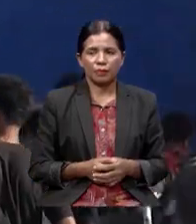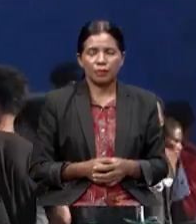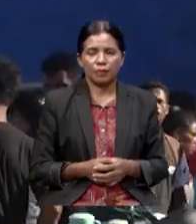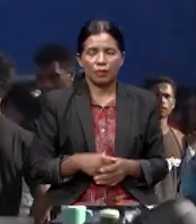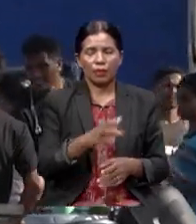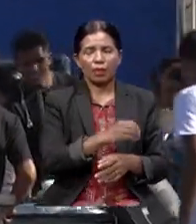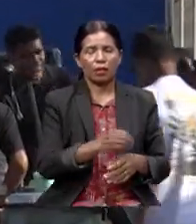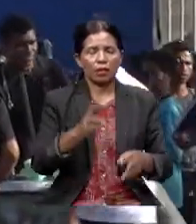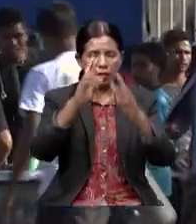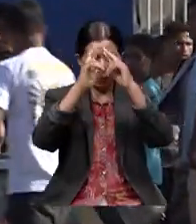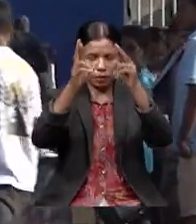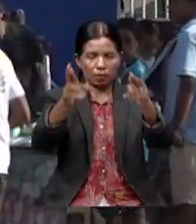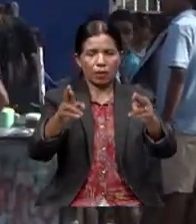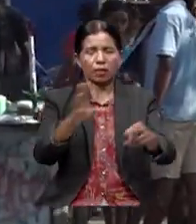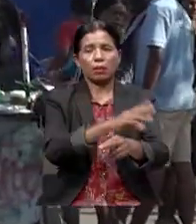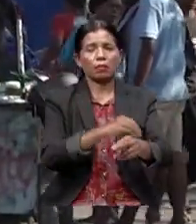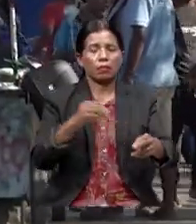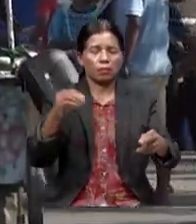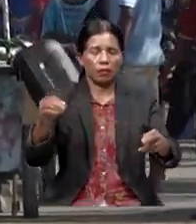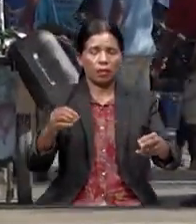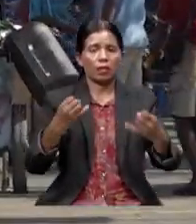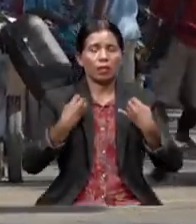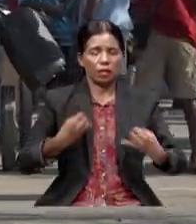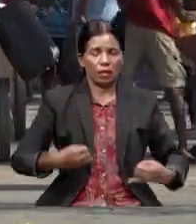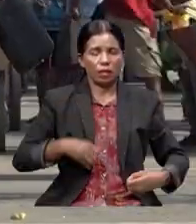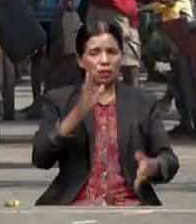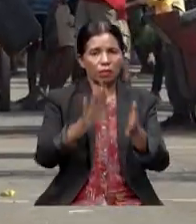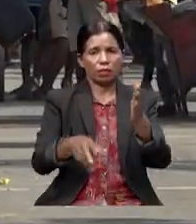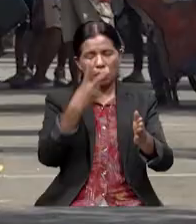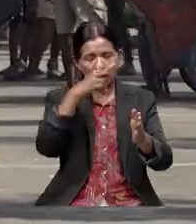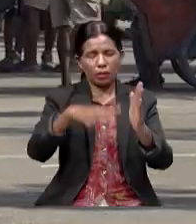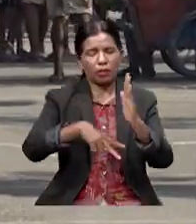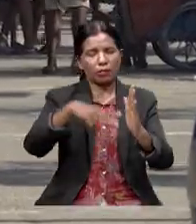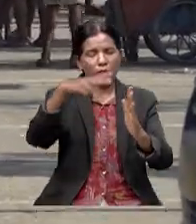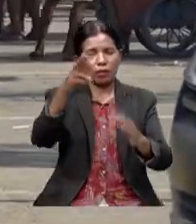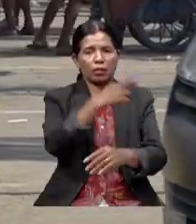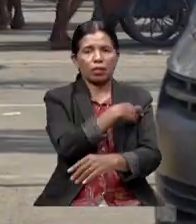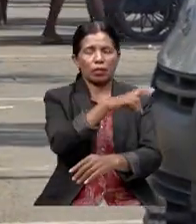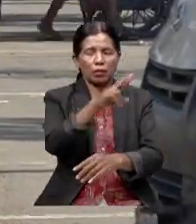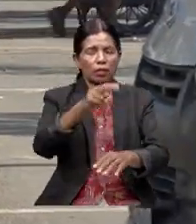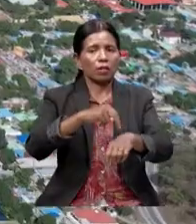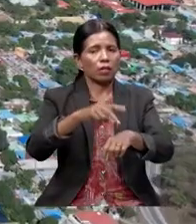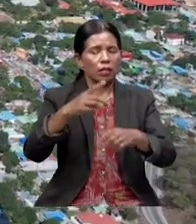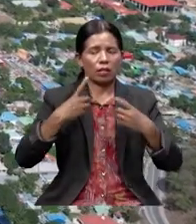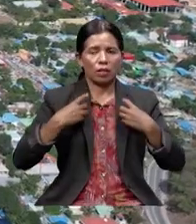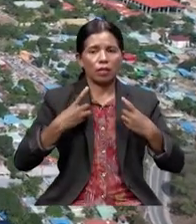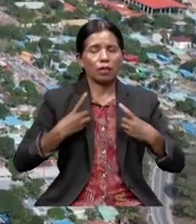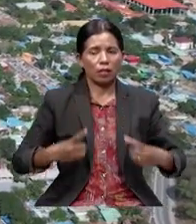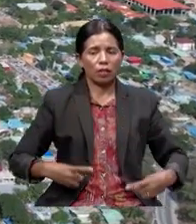Decadência moral, mas identidade nebe na minha zona, areu-se valor religioso, nacionalismo,